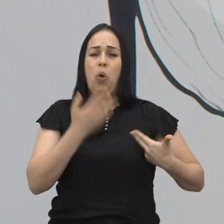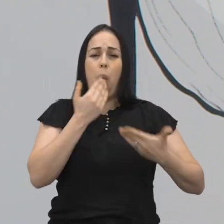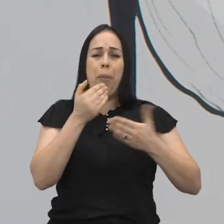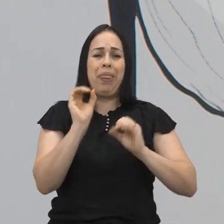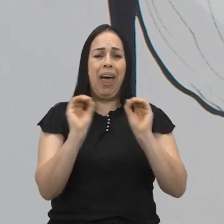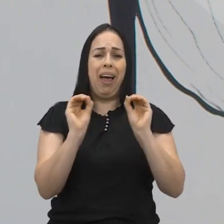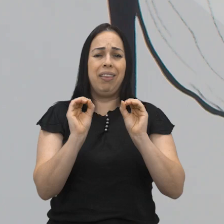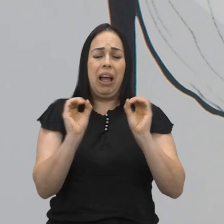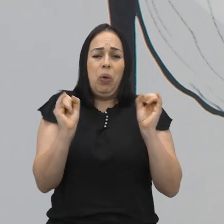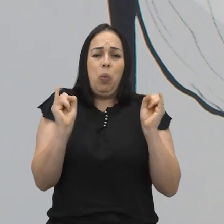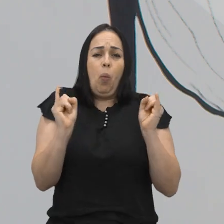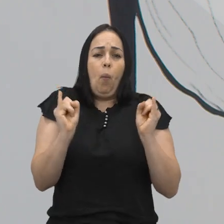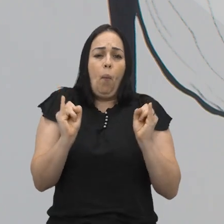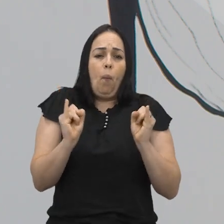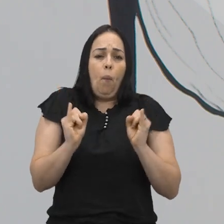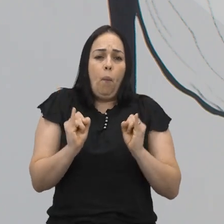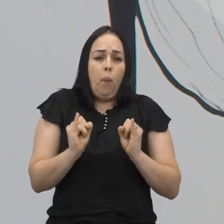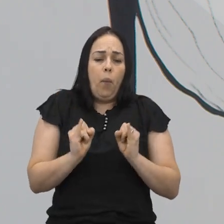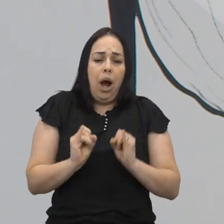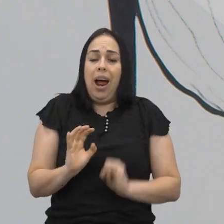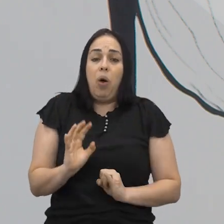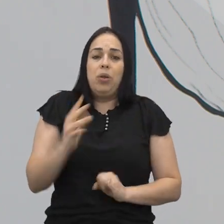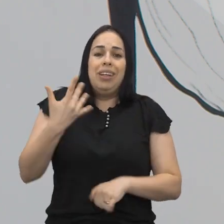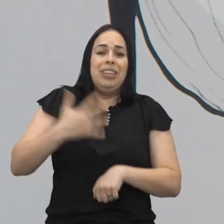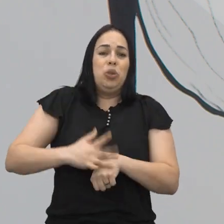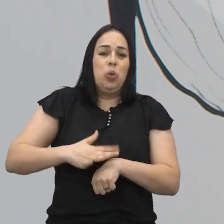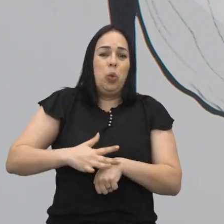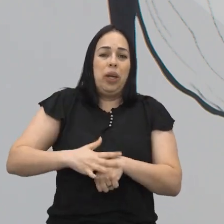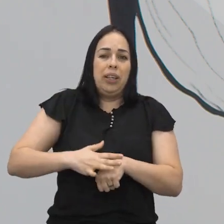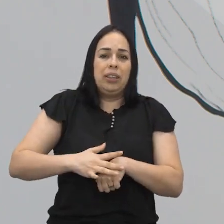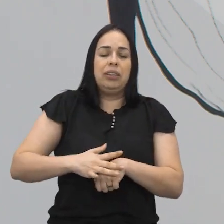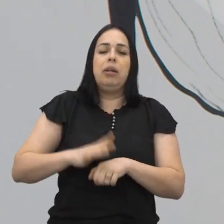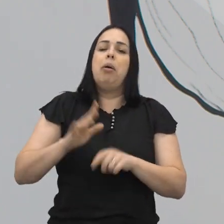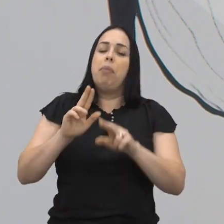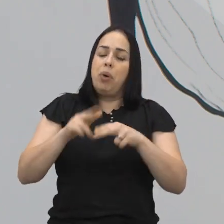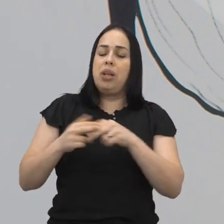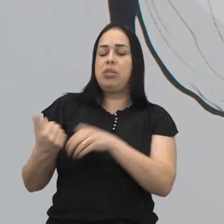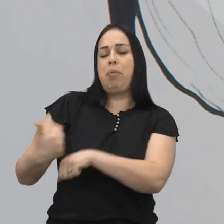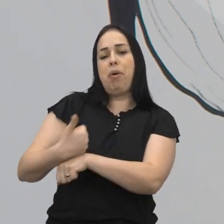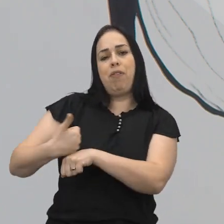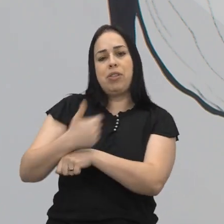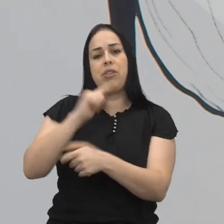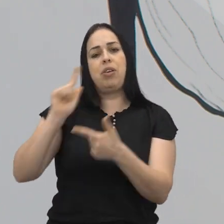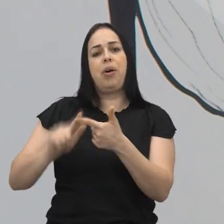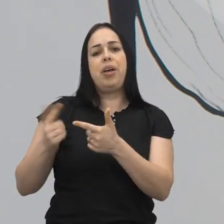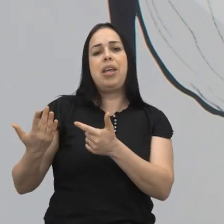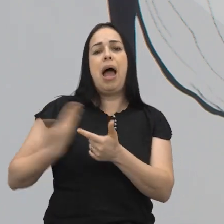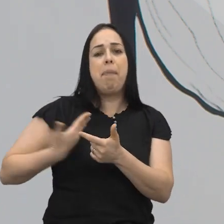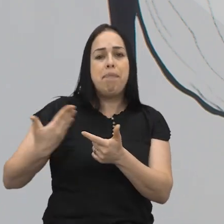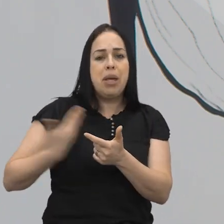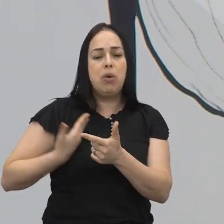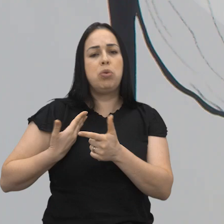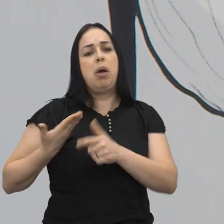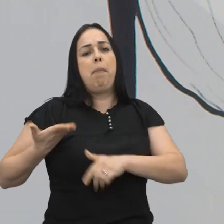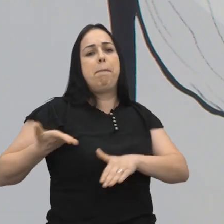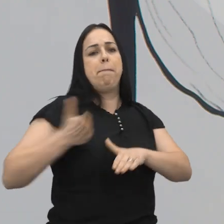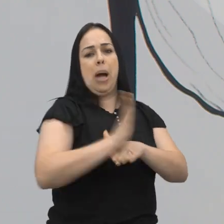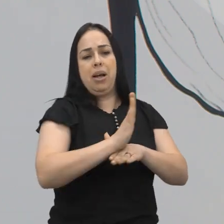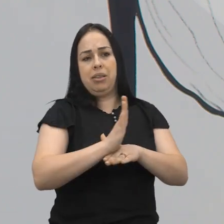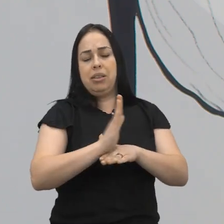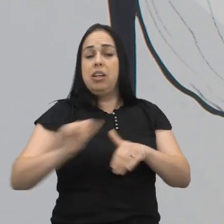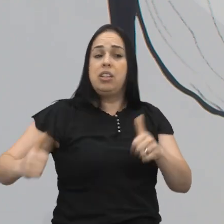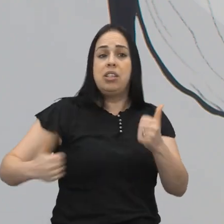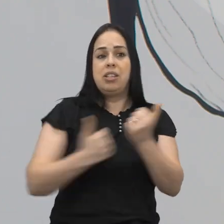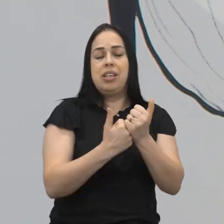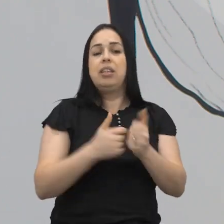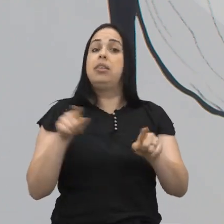e passam a não comer emagrecem muito e começa começam a vir outras doenças né então ter profissionais e amigos também de